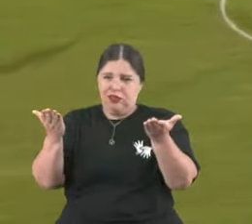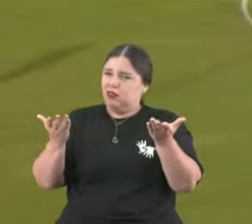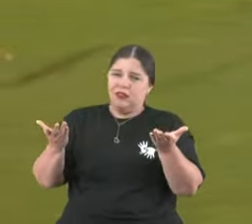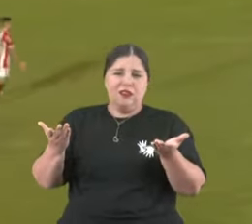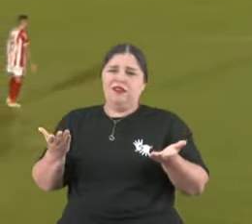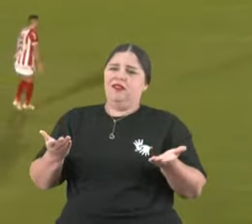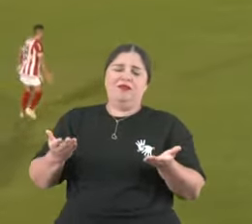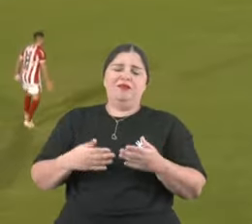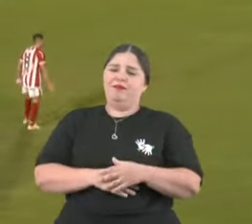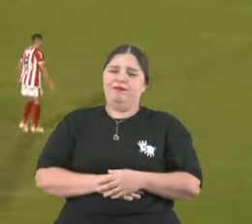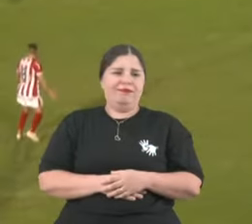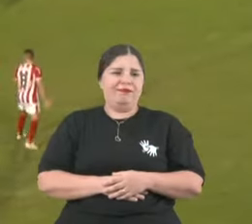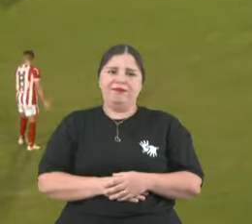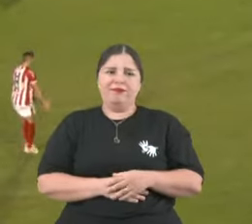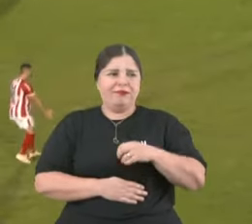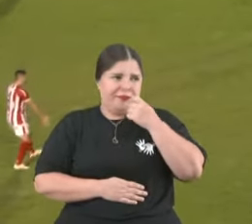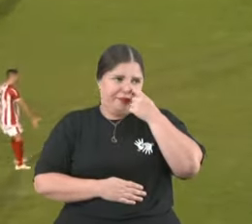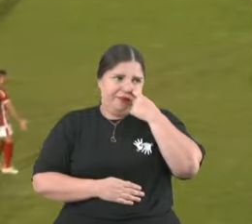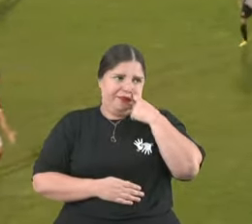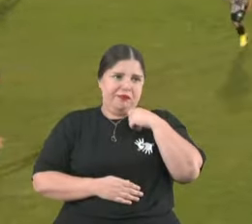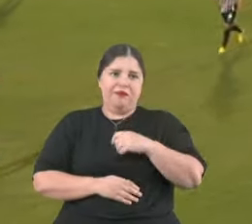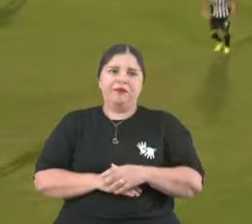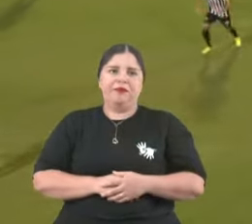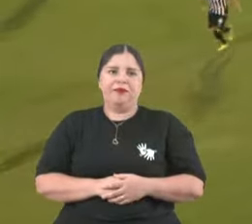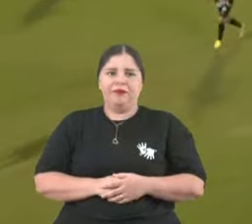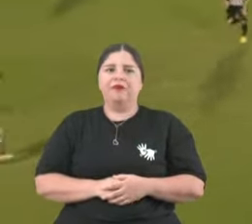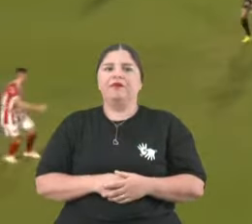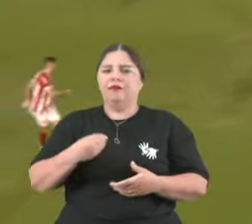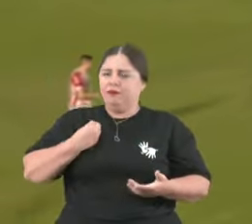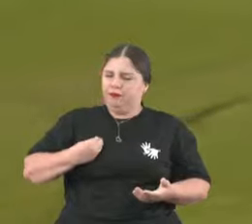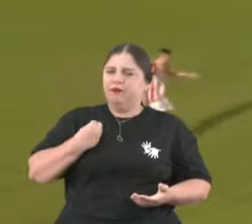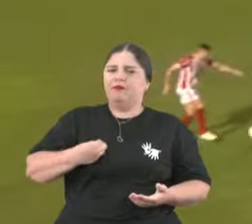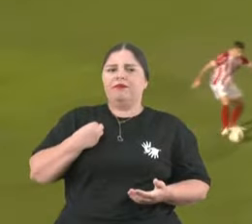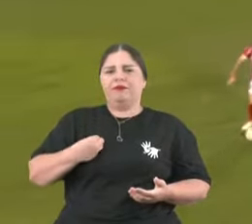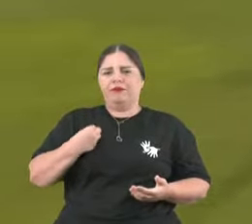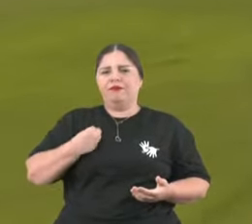Na sequência o Falcão domina com tranquilidade ali no círculo central pro Galo.